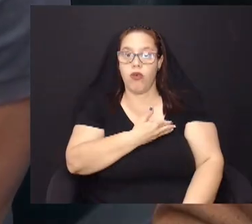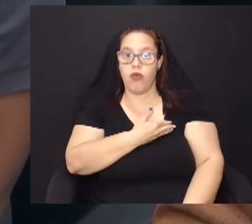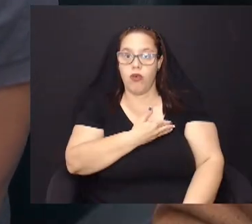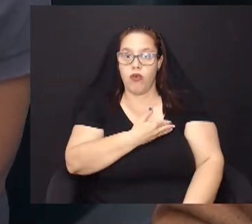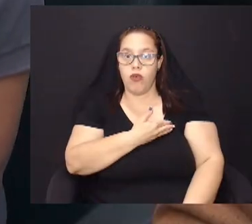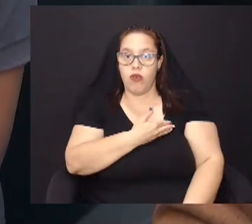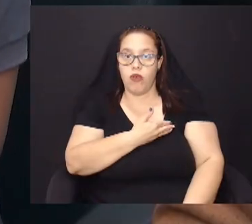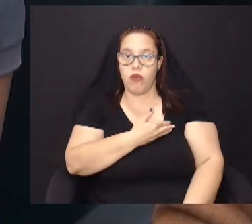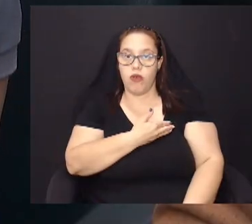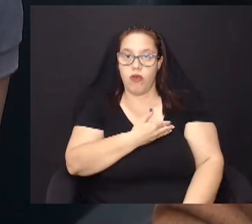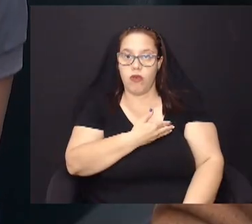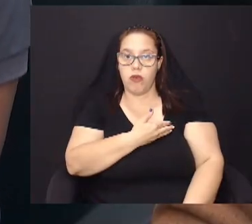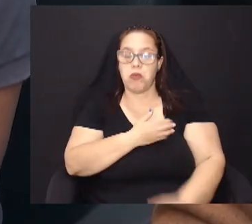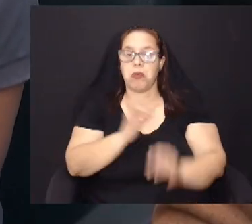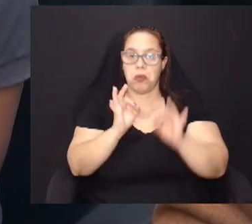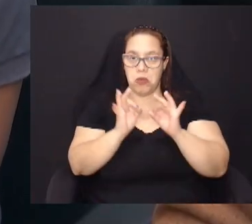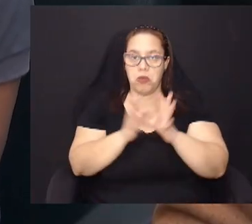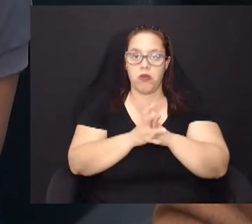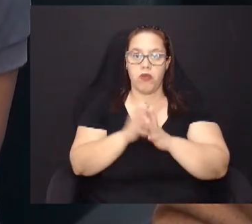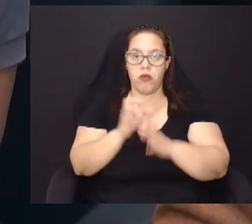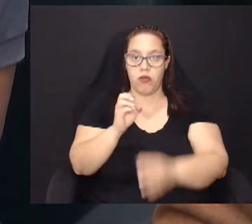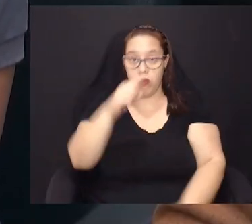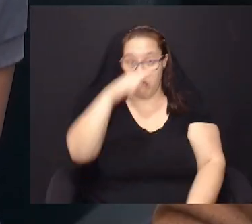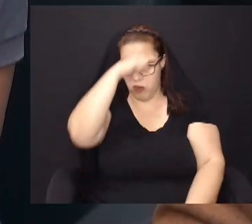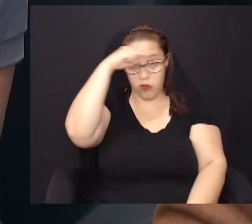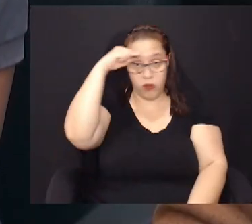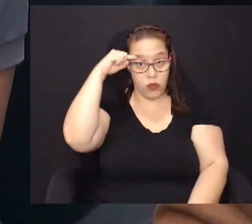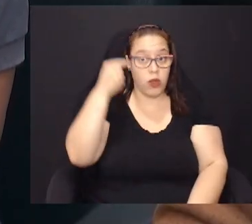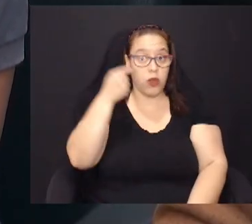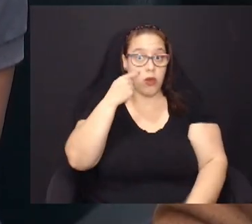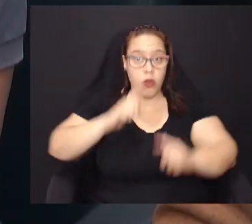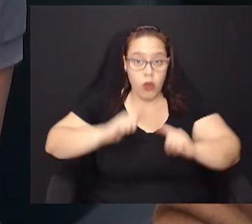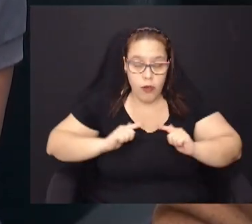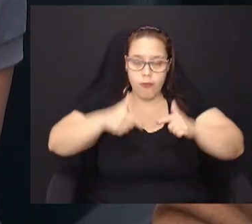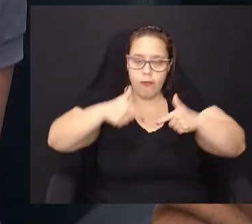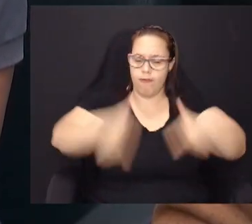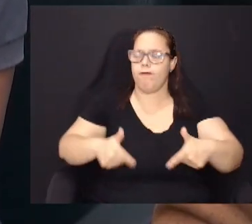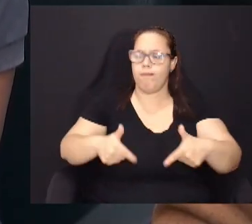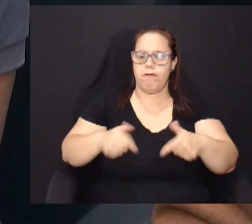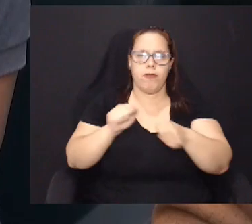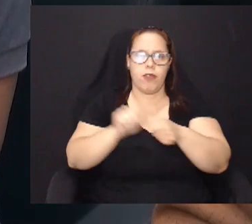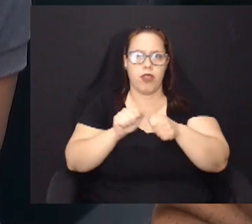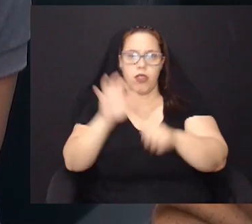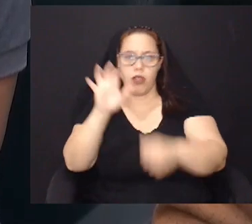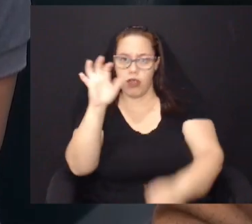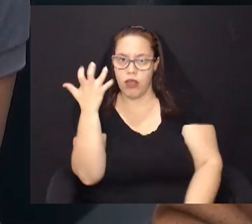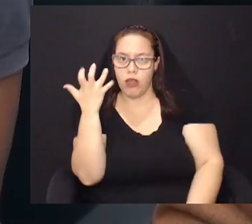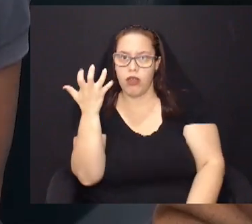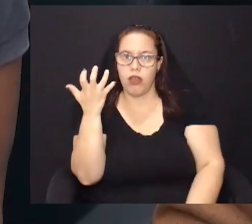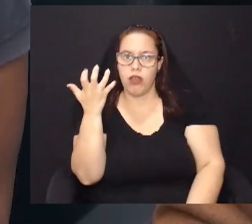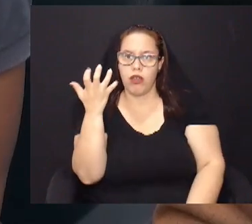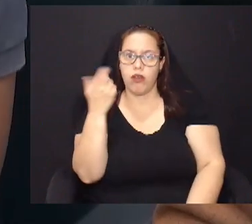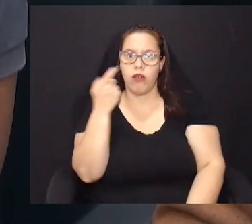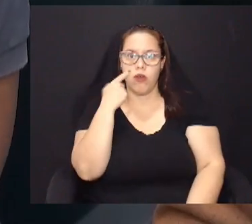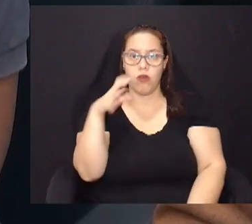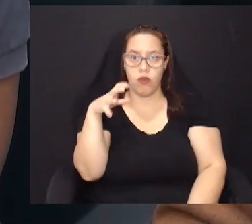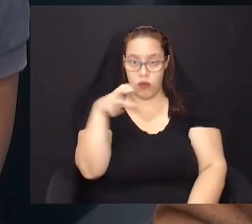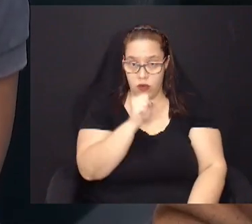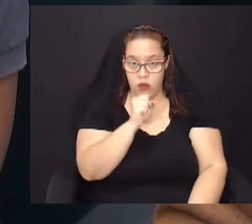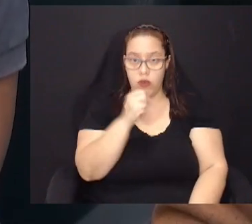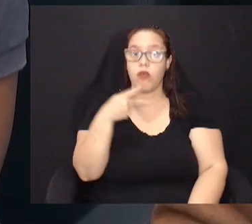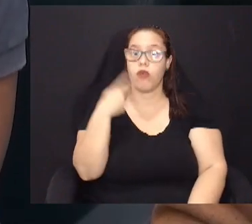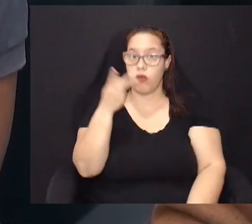forma brilhante aí, que é o Otto, e eu vejo a luta dele aí para a gente fazer as coisas acontecer. Então eu vou ser breve aqui na minha